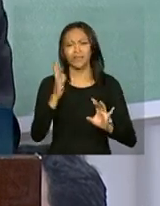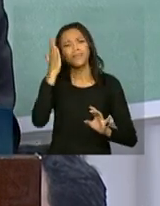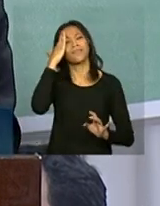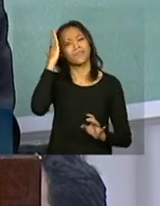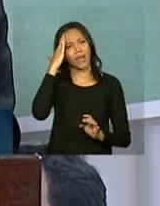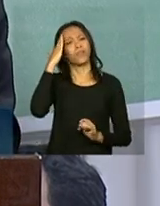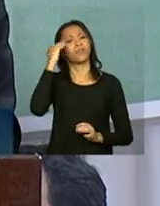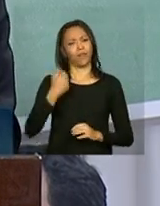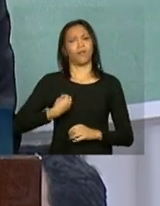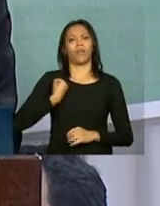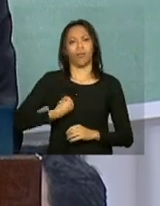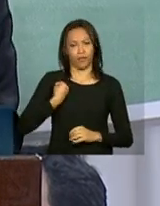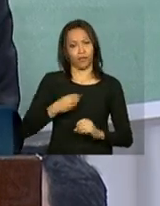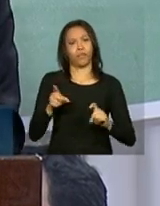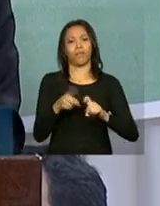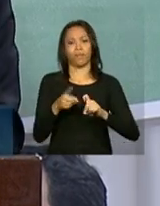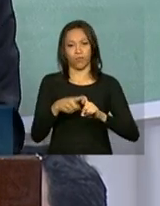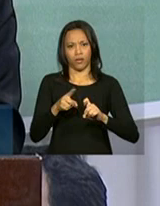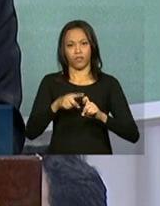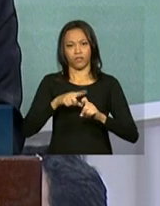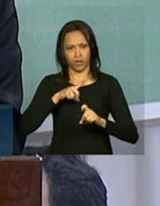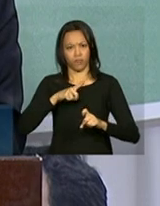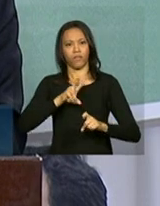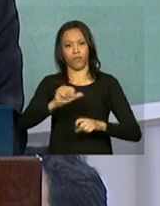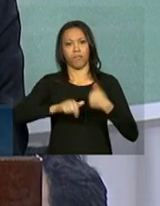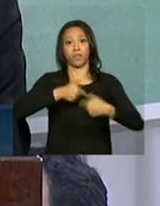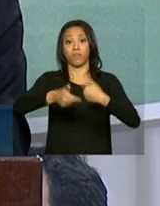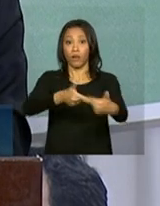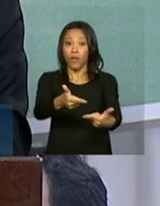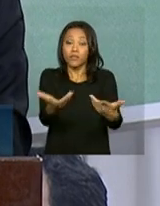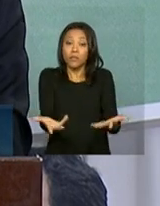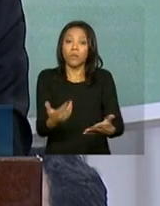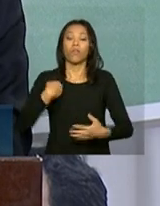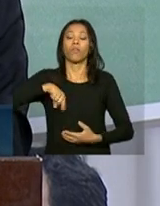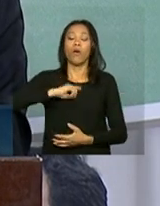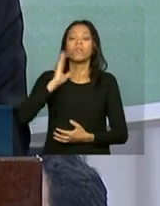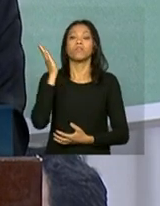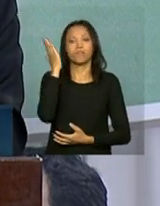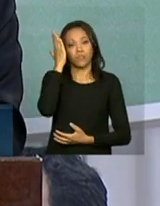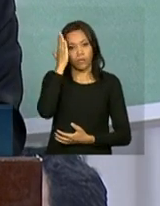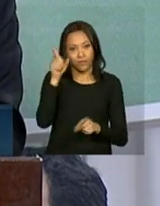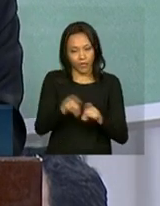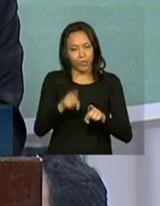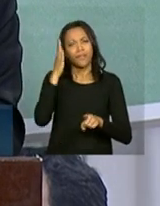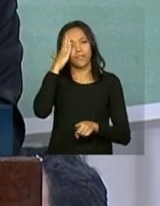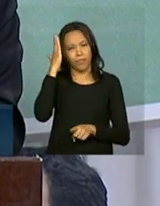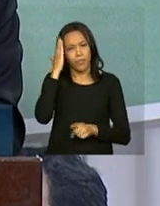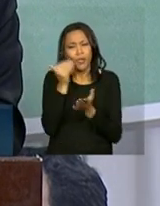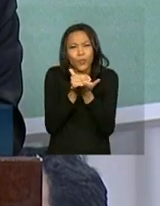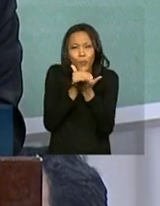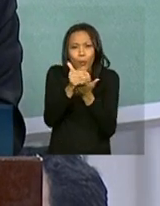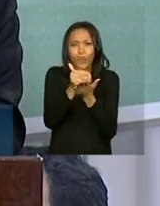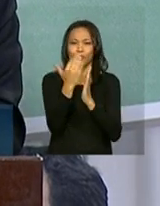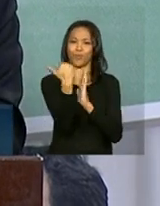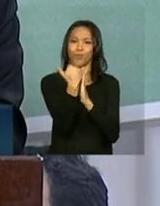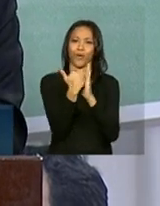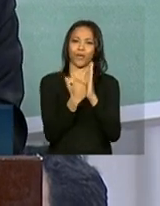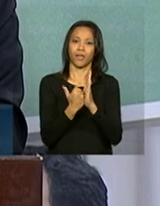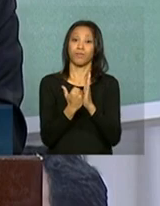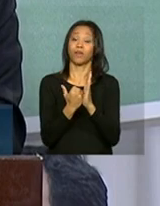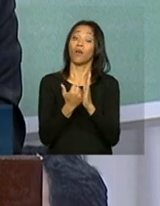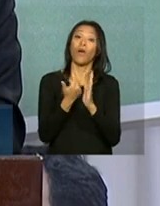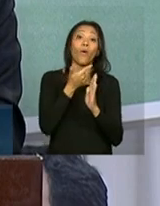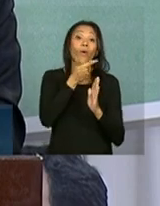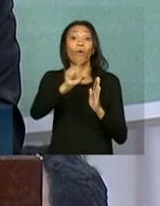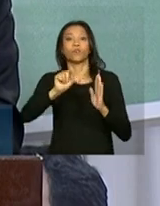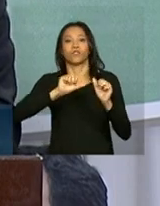terão profissionais médicos para atuar. Mas a gente sabe também que o começo desse programa também traz outras